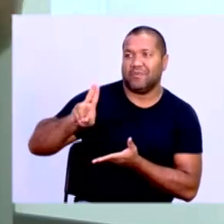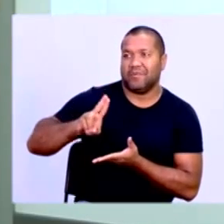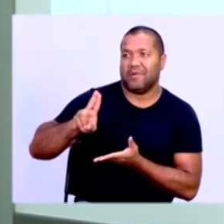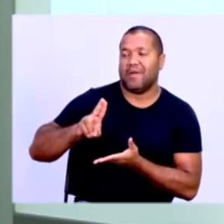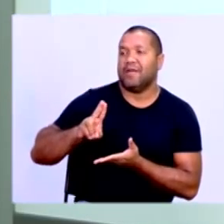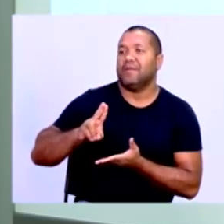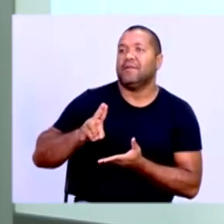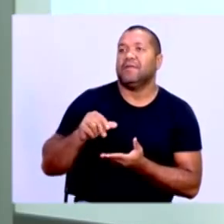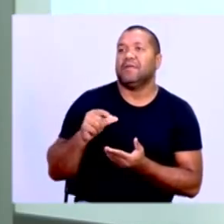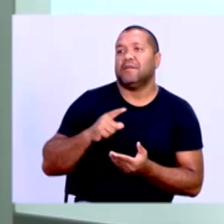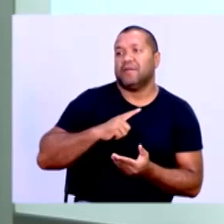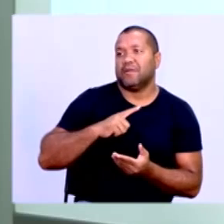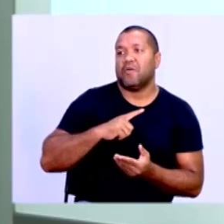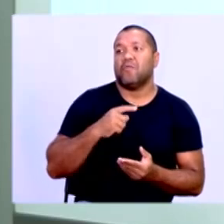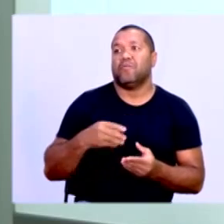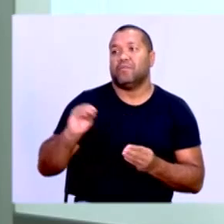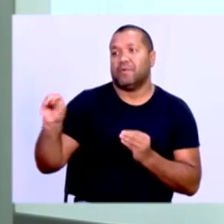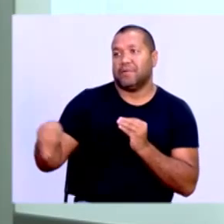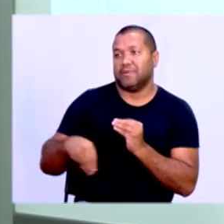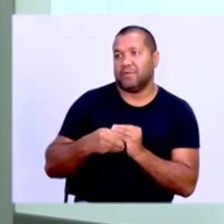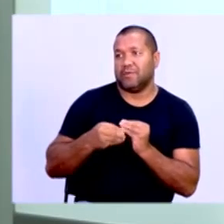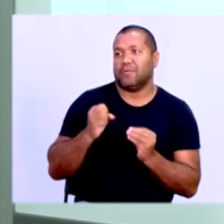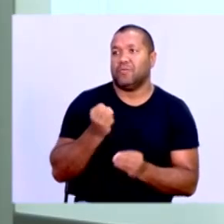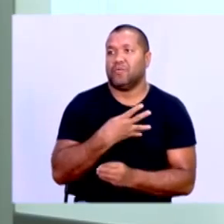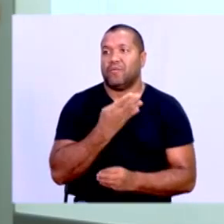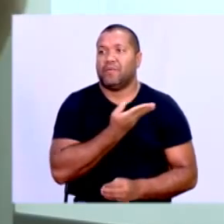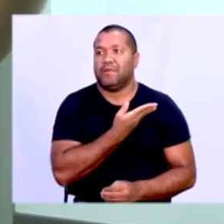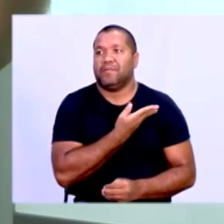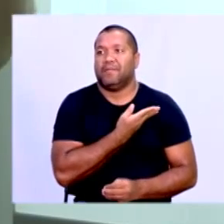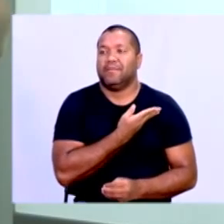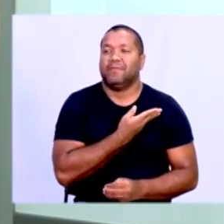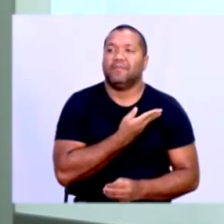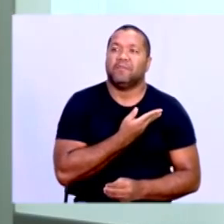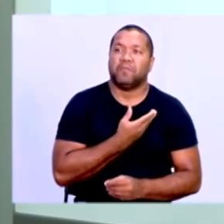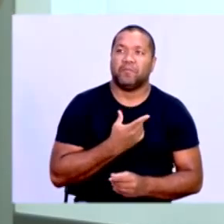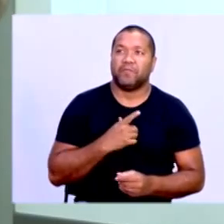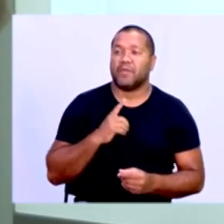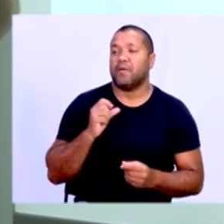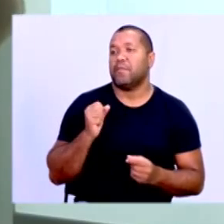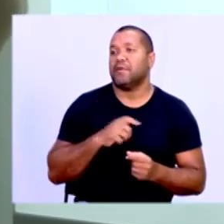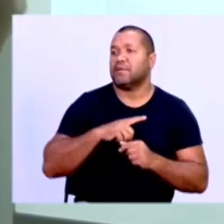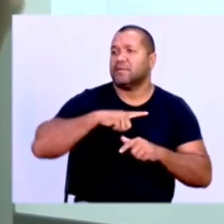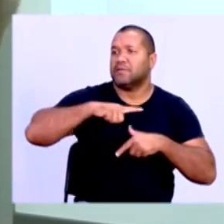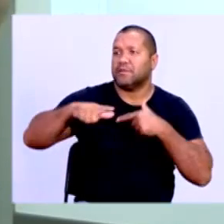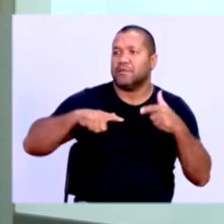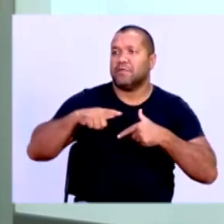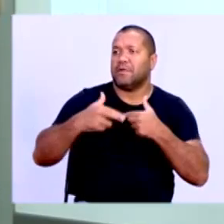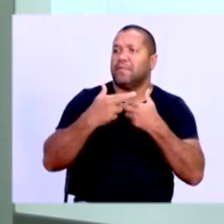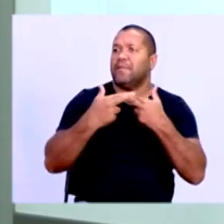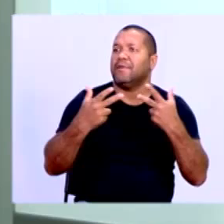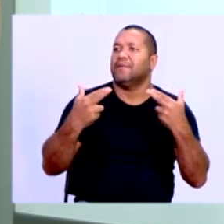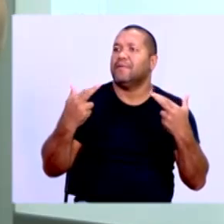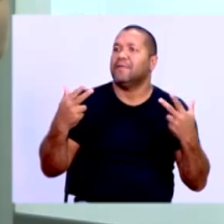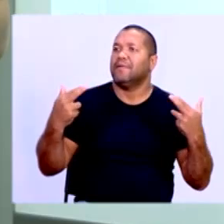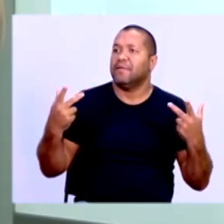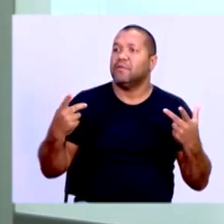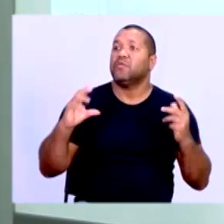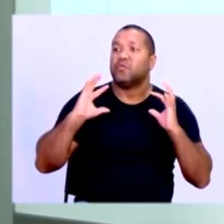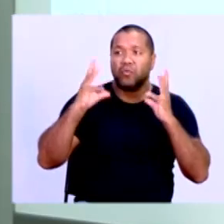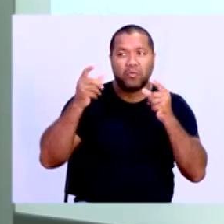ou adicionando um novo amigo. Então imagina que todas essas atividades, elas passam por um